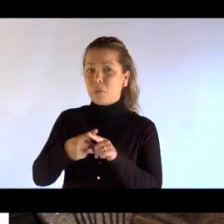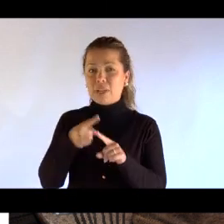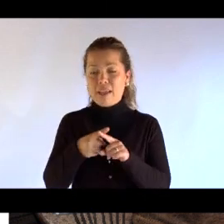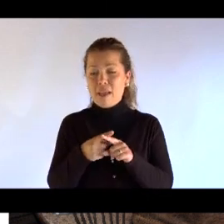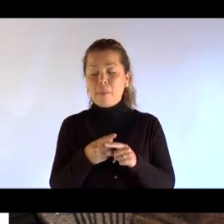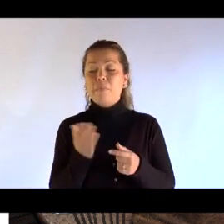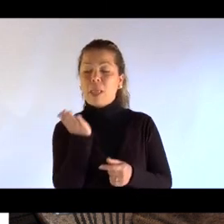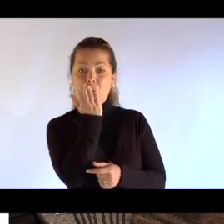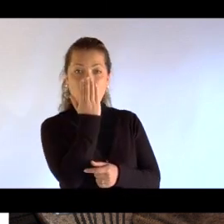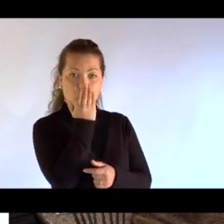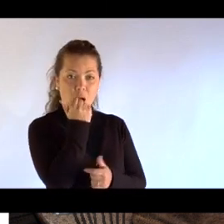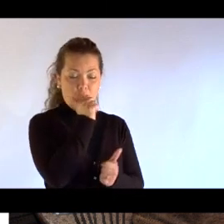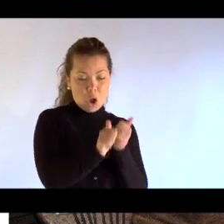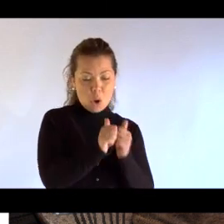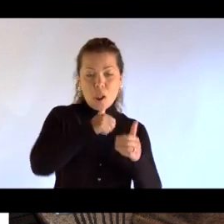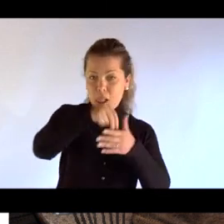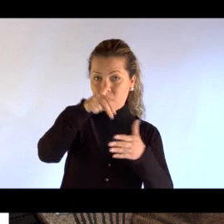circunstâncias naturais.